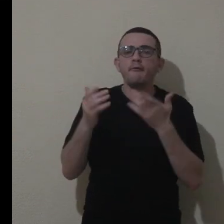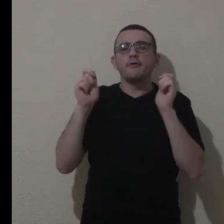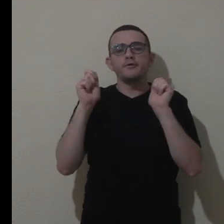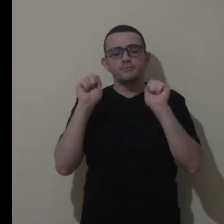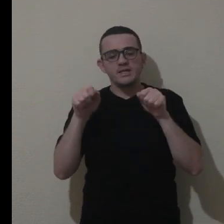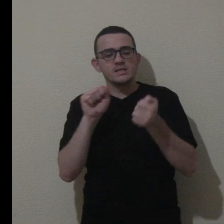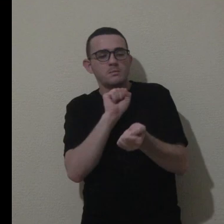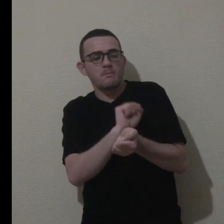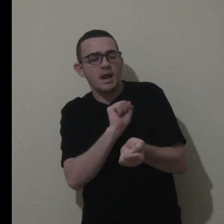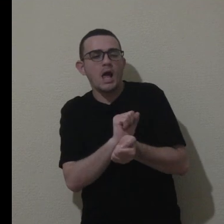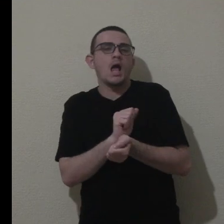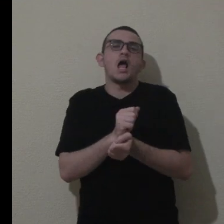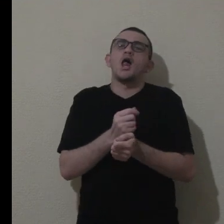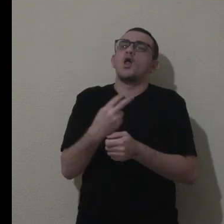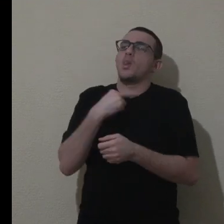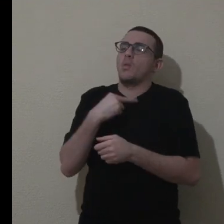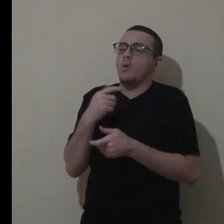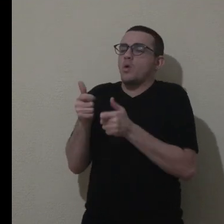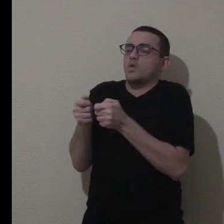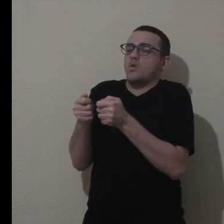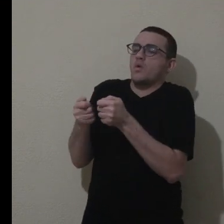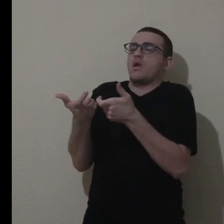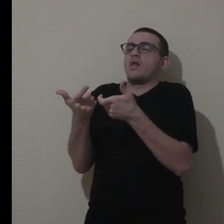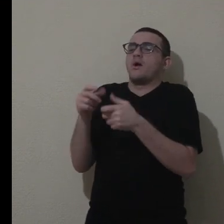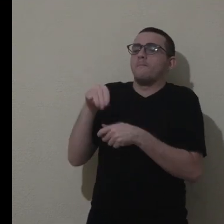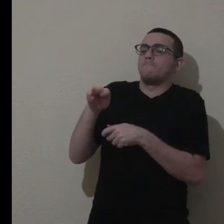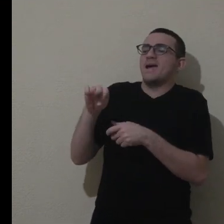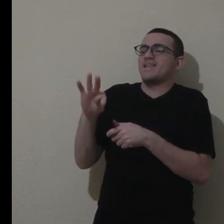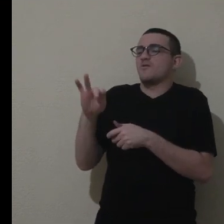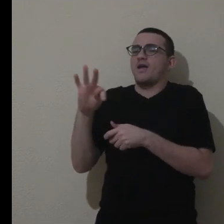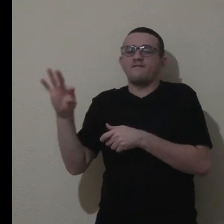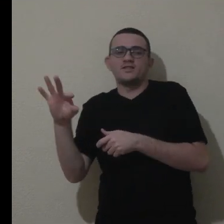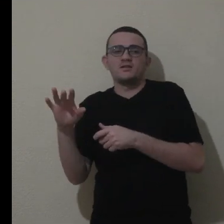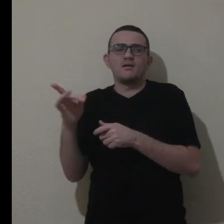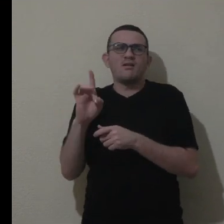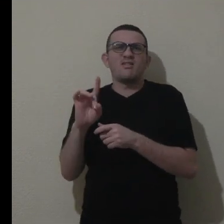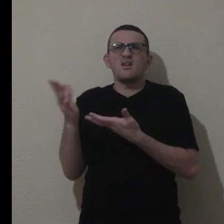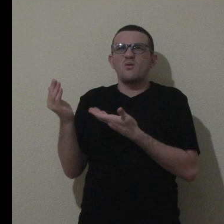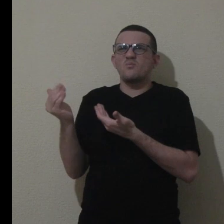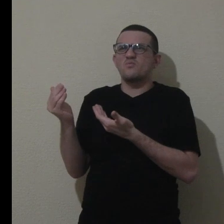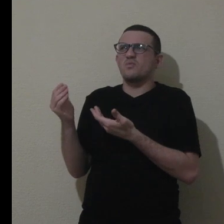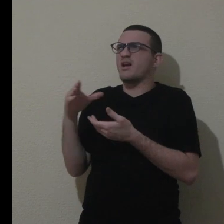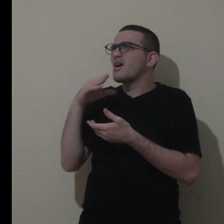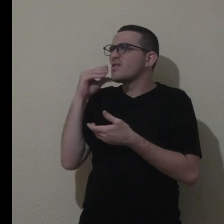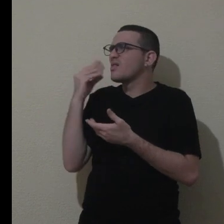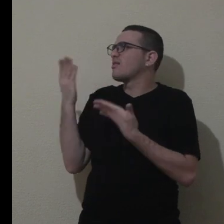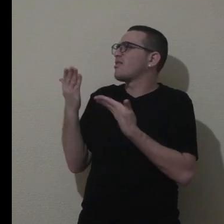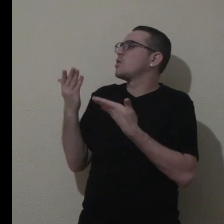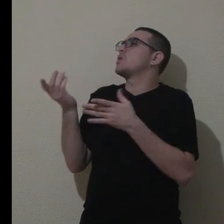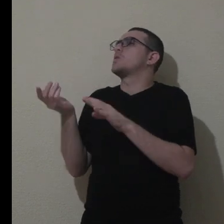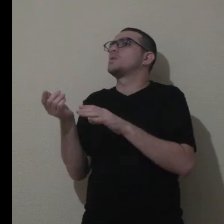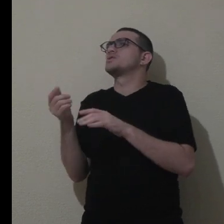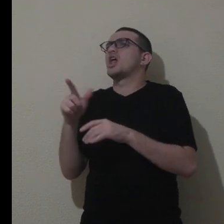parar aqui, não vou poder jogar com o pessoal o Minecraft, né? Não, Minecraft é para os mais novinhos, né?